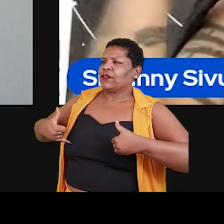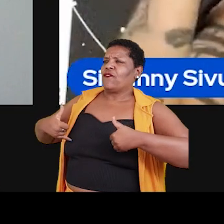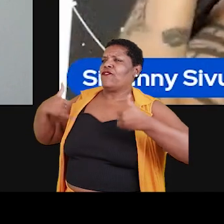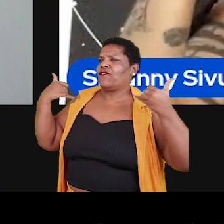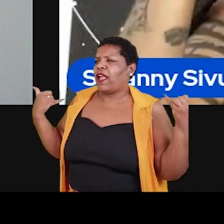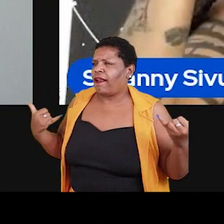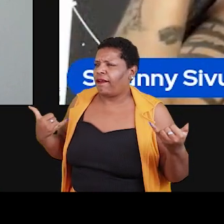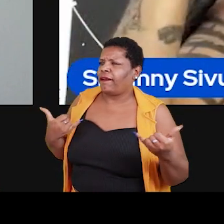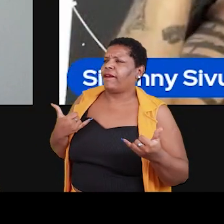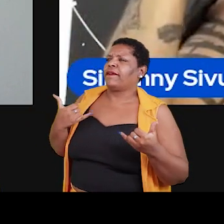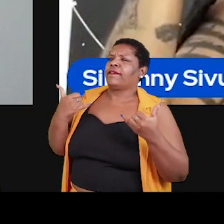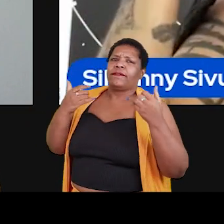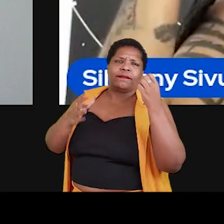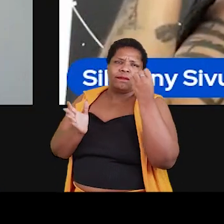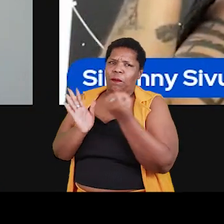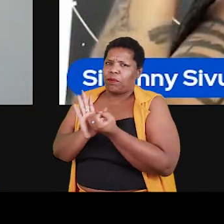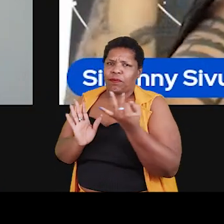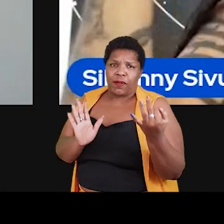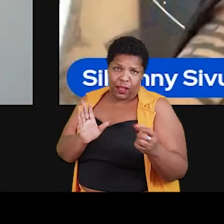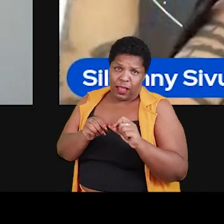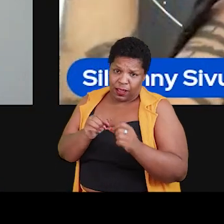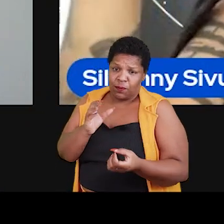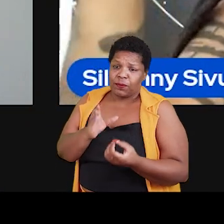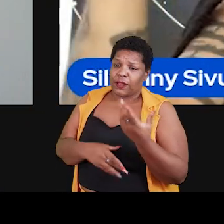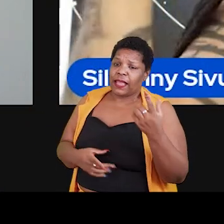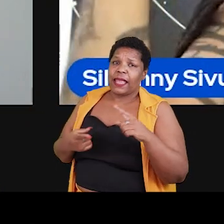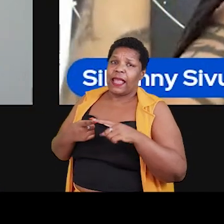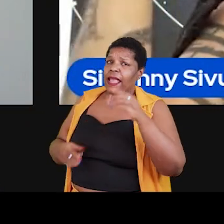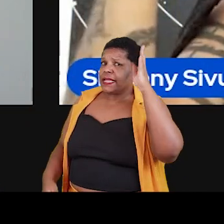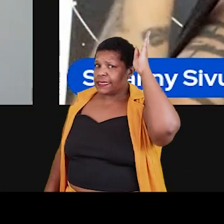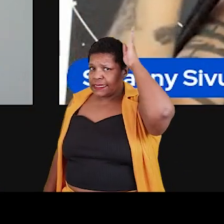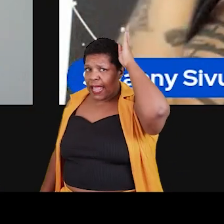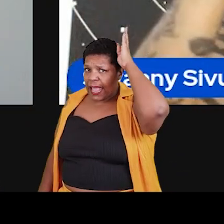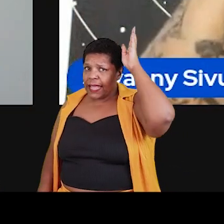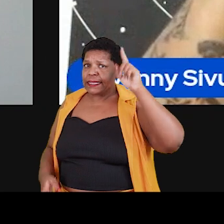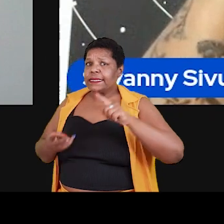festas, enfim. A produtora está aí, é Sesc,